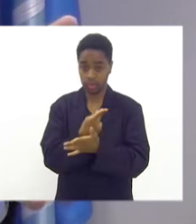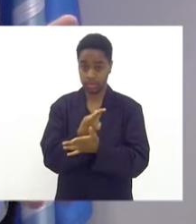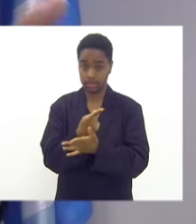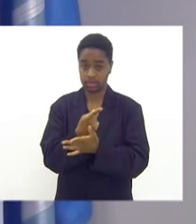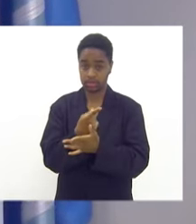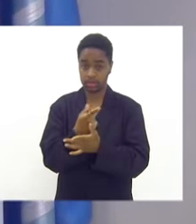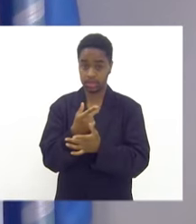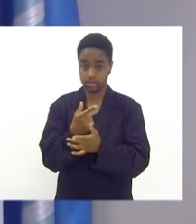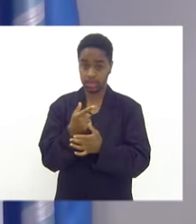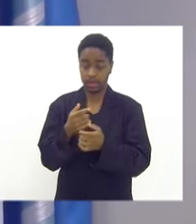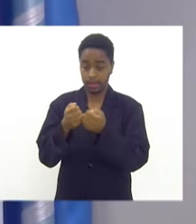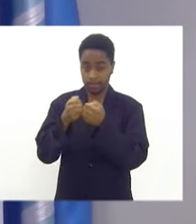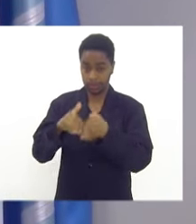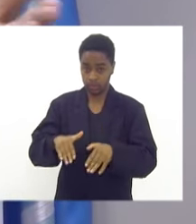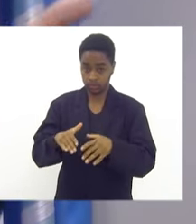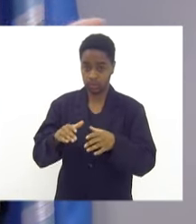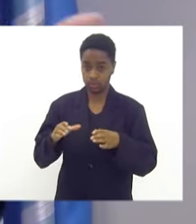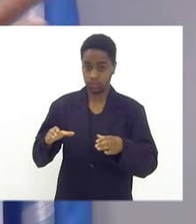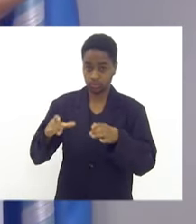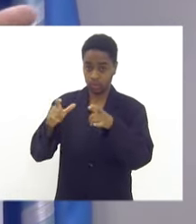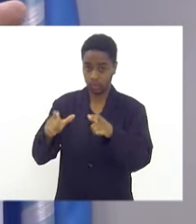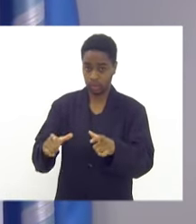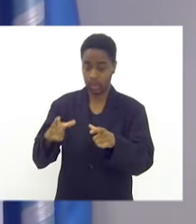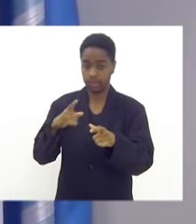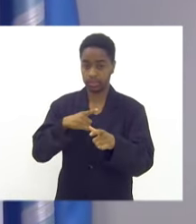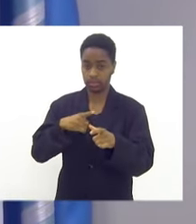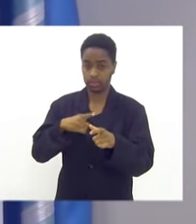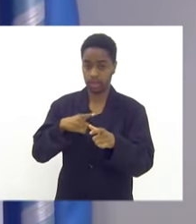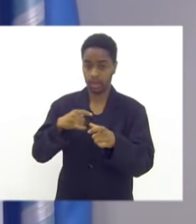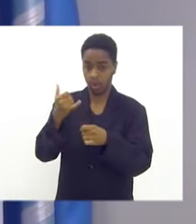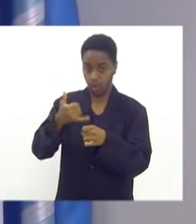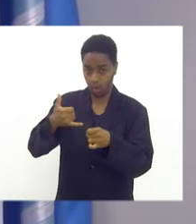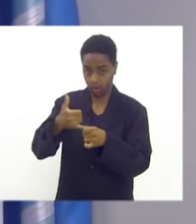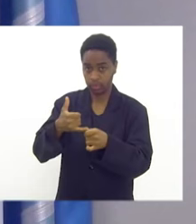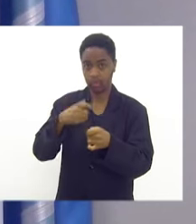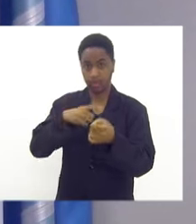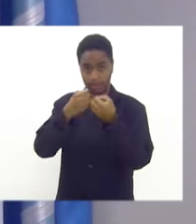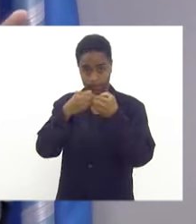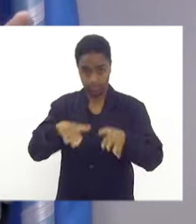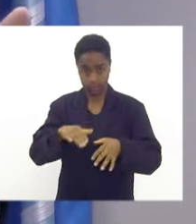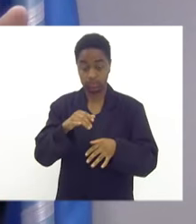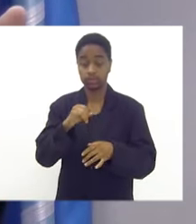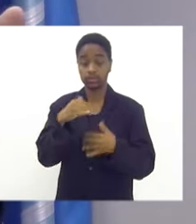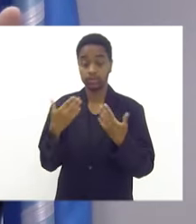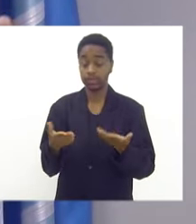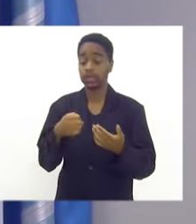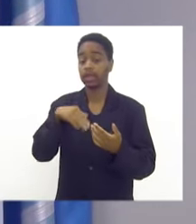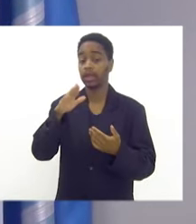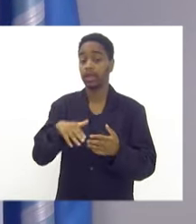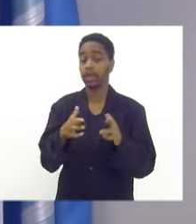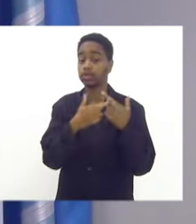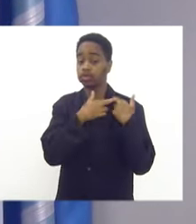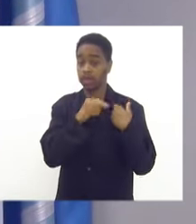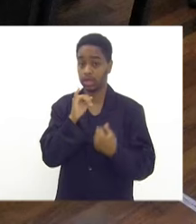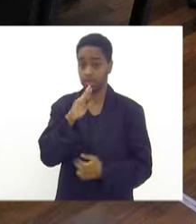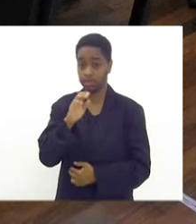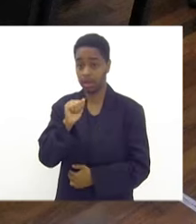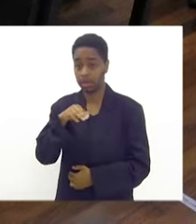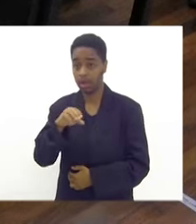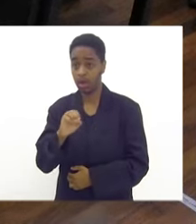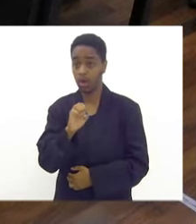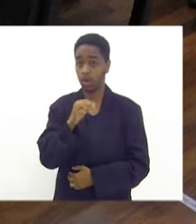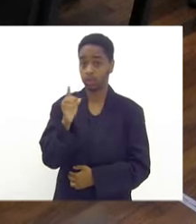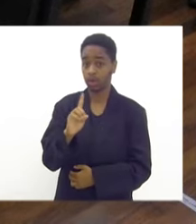óleo teve um dano sim o Ibama é responsável ou não pela atuação sim então